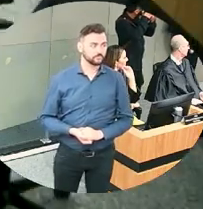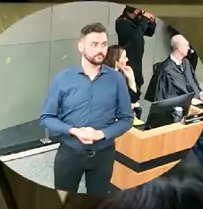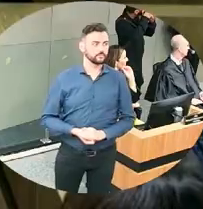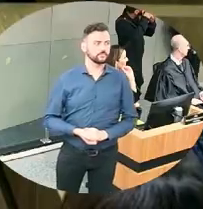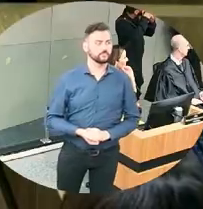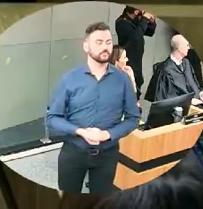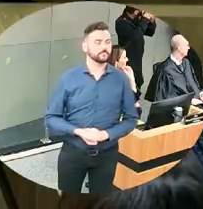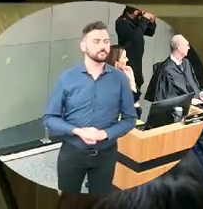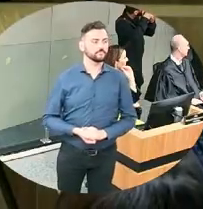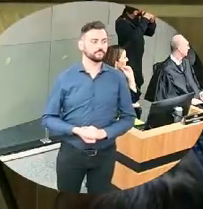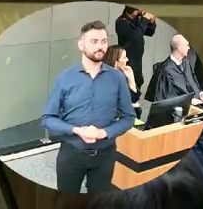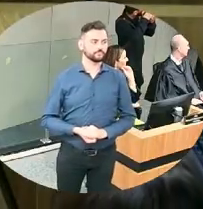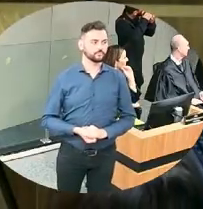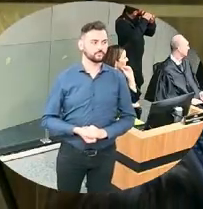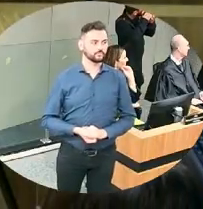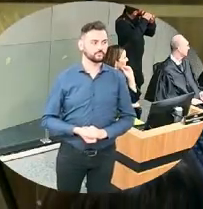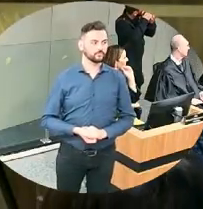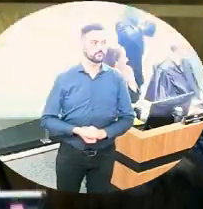empossado